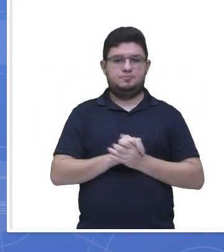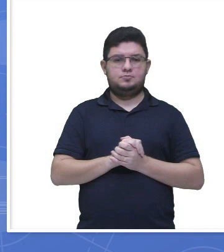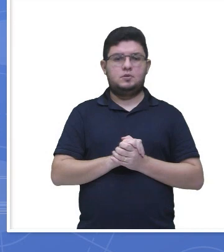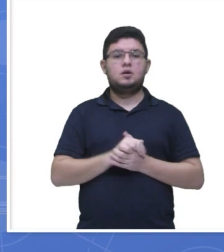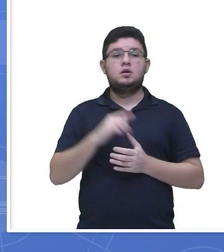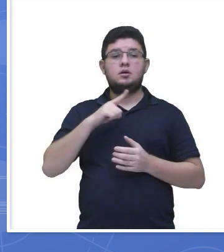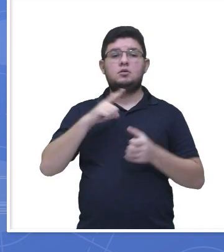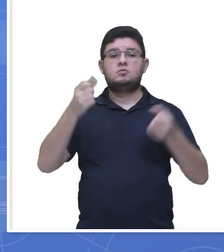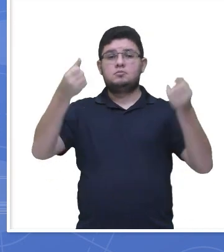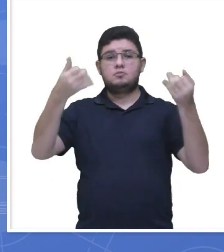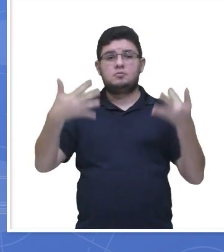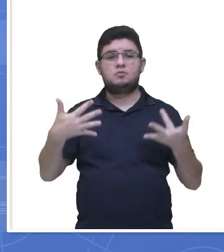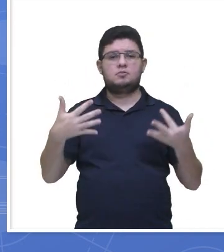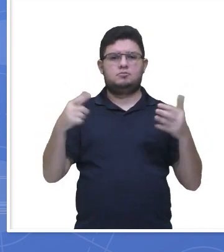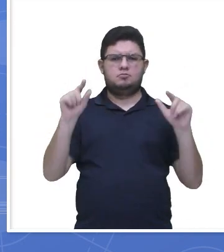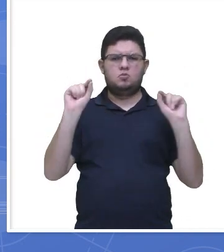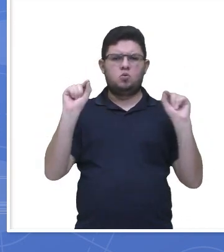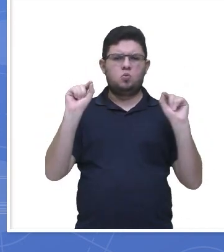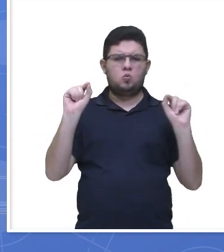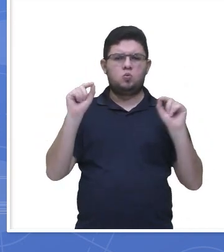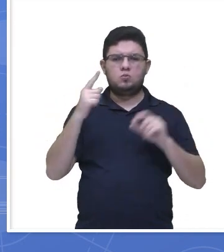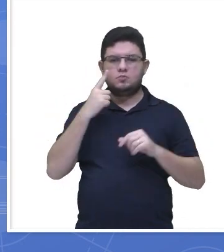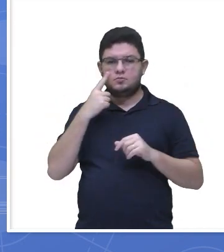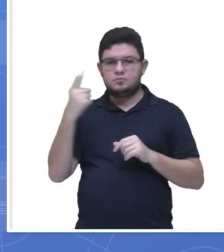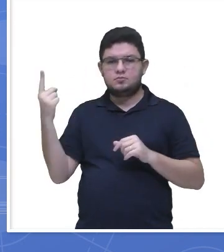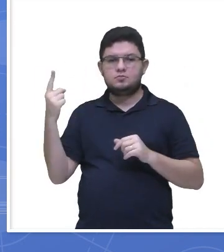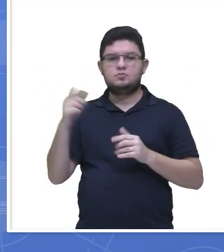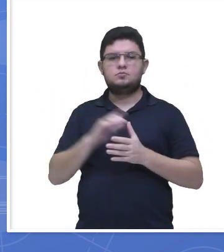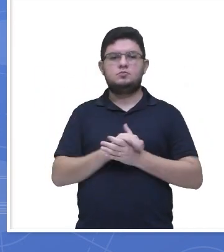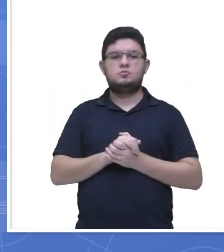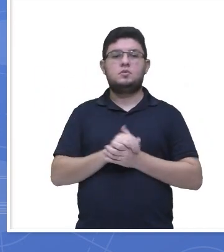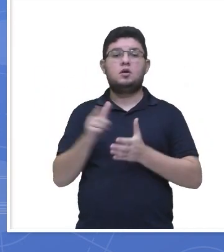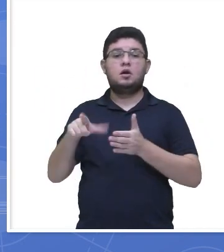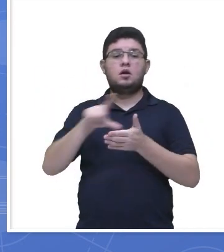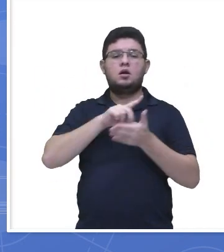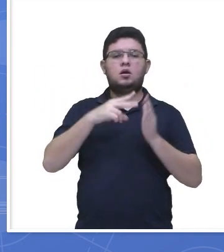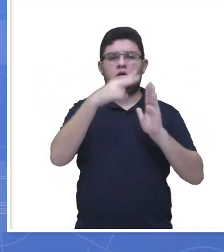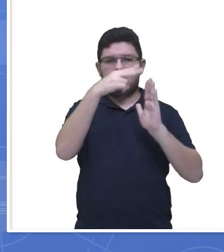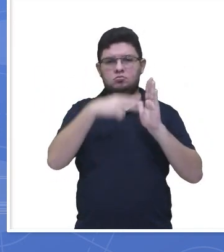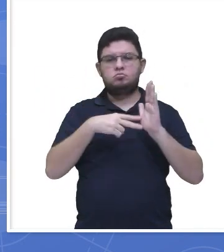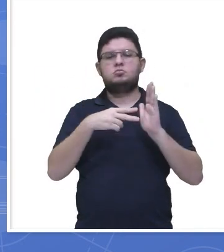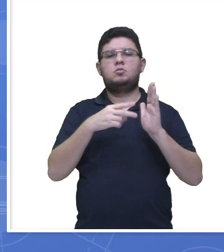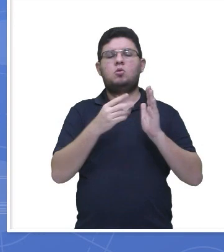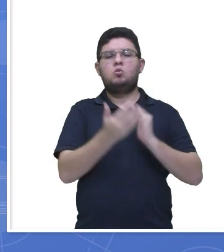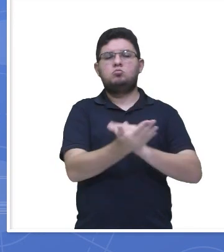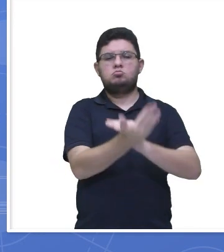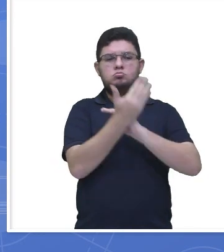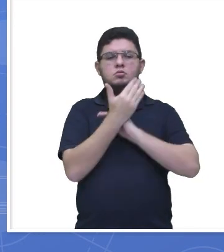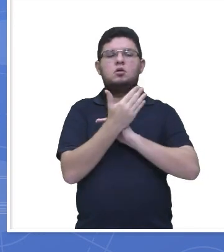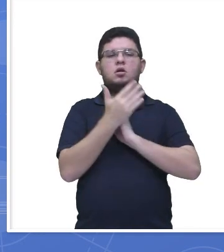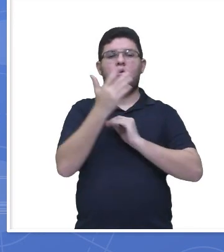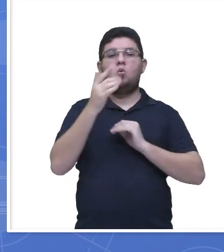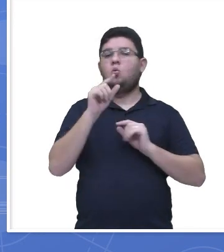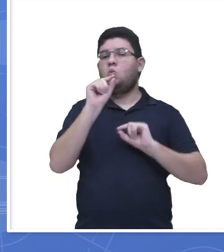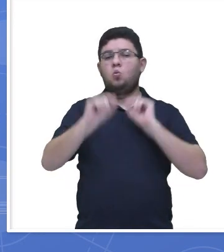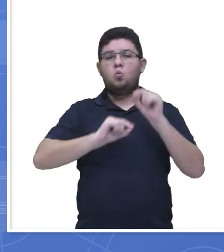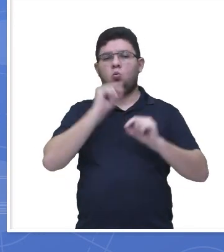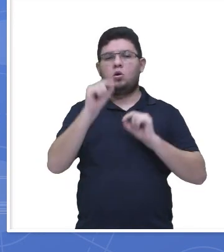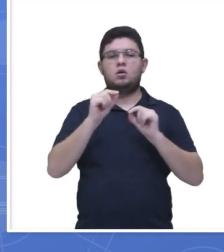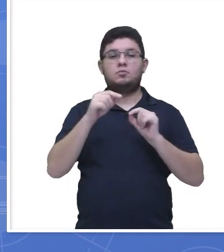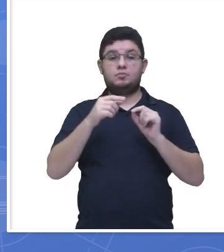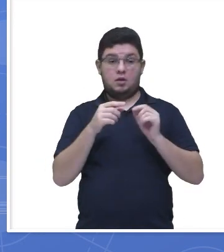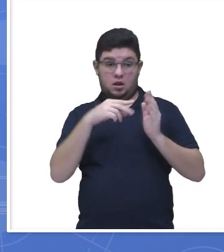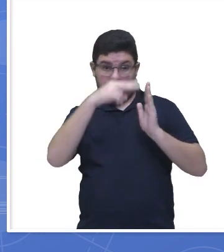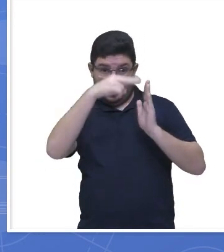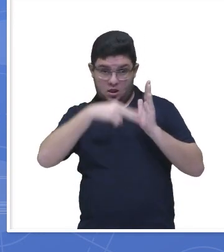comentário. Ler a pergunta antes do texto pode ser a chave para encontrar a resposta com mais facilidade. Foi exatamente isso que nós fizemos, né? vimos o